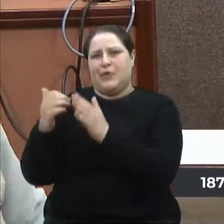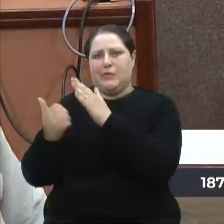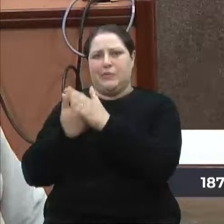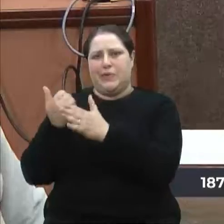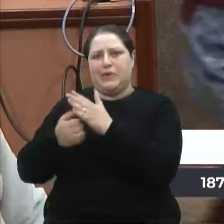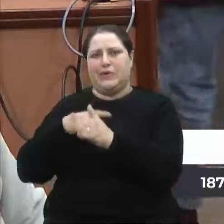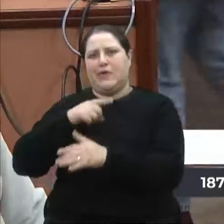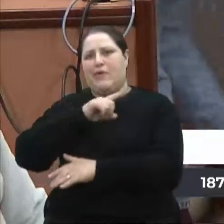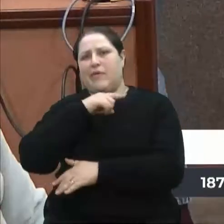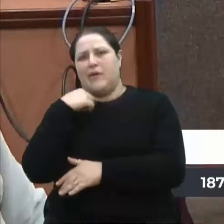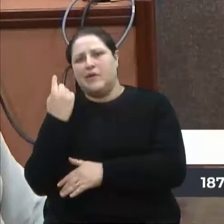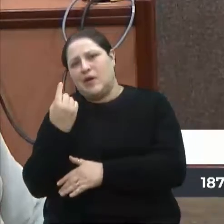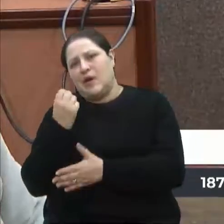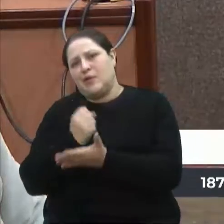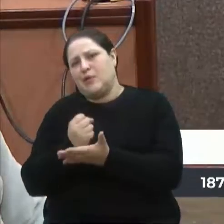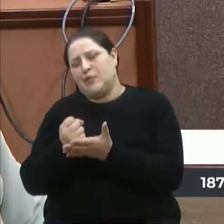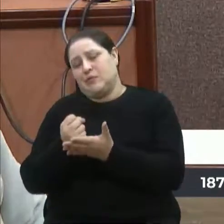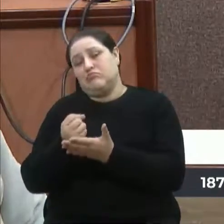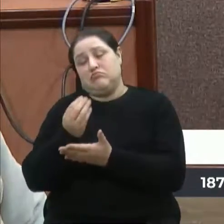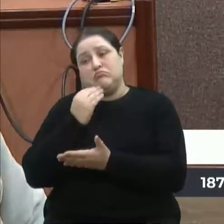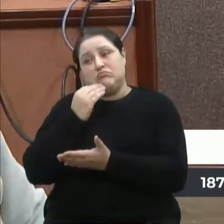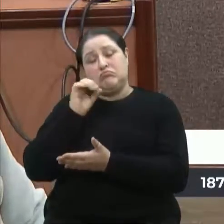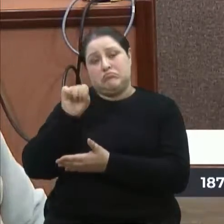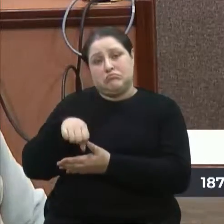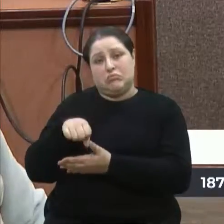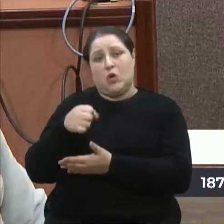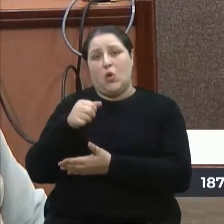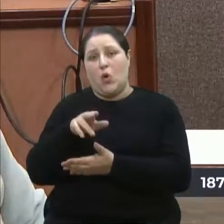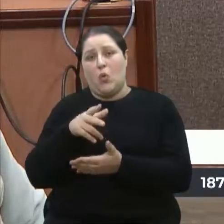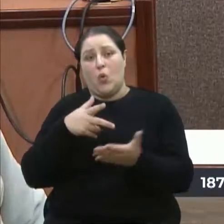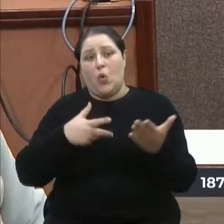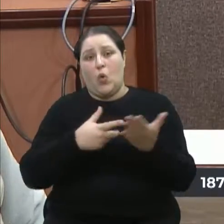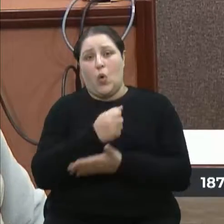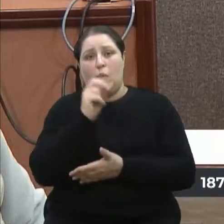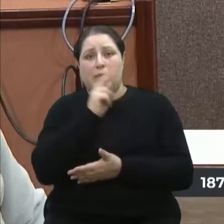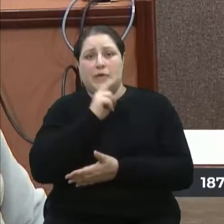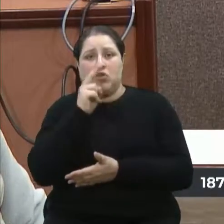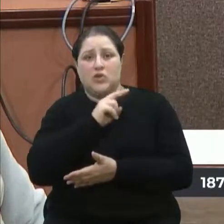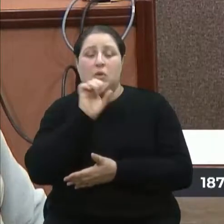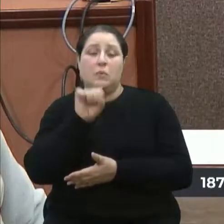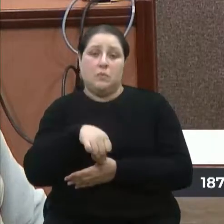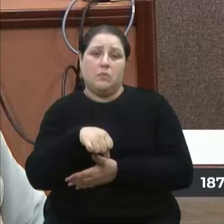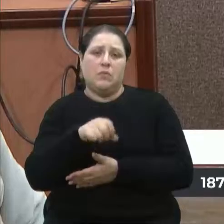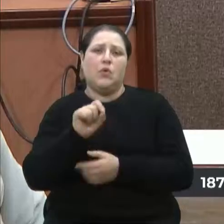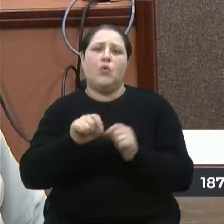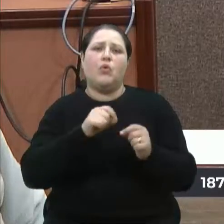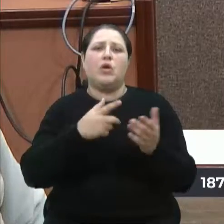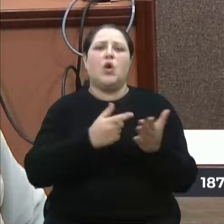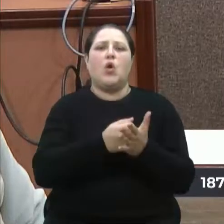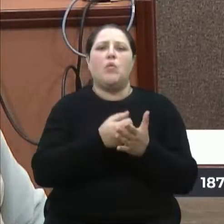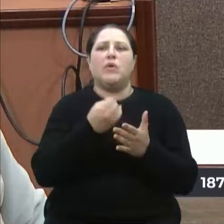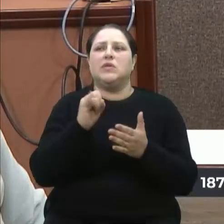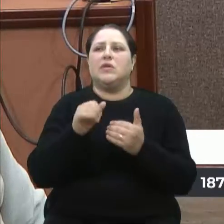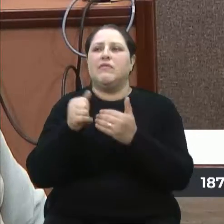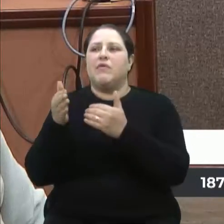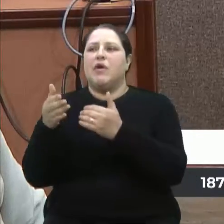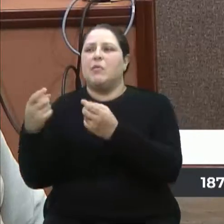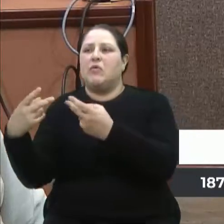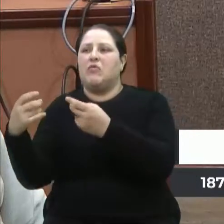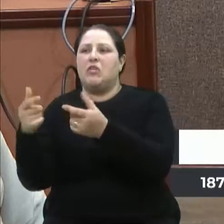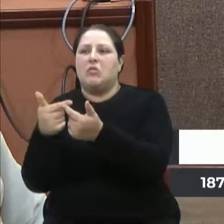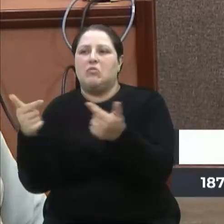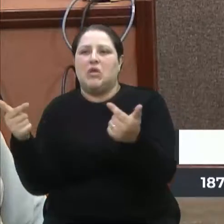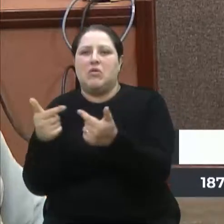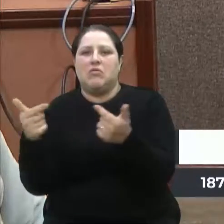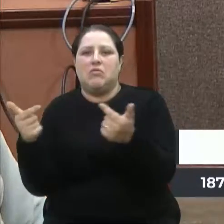prazos atrasados? Obviamente pode. Pode fazer uma compra emergencial? Pode. Mas comprar o quê se não tem no mercado? Se vários